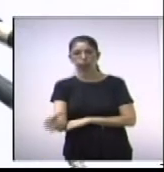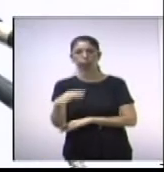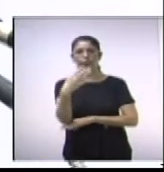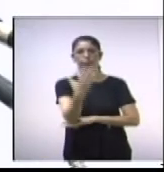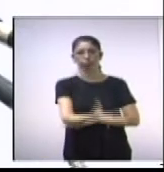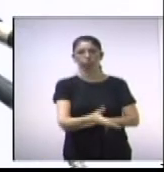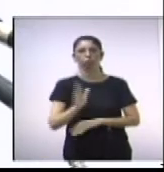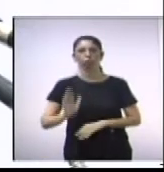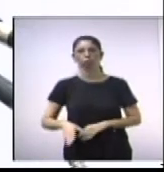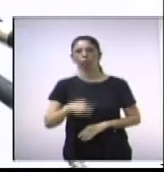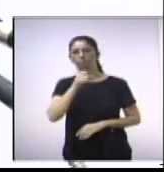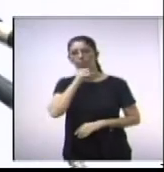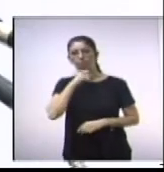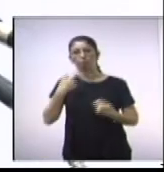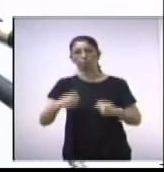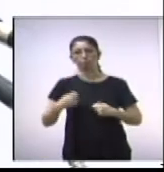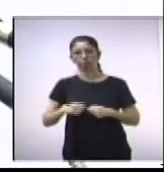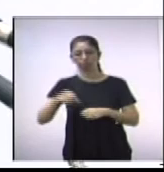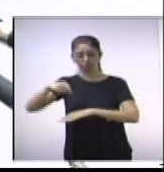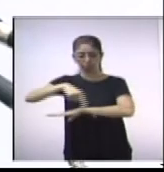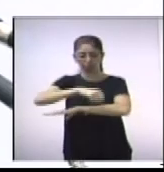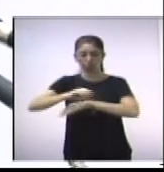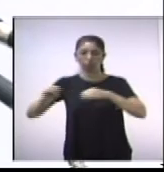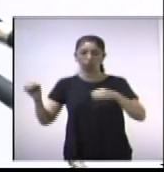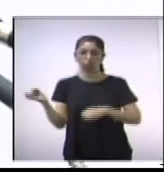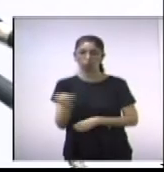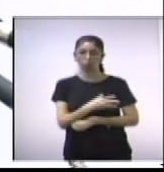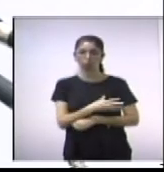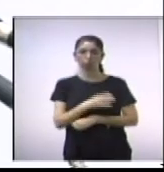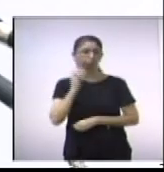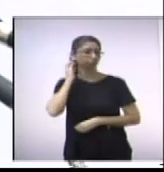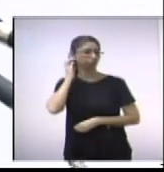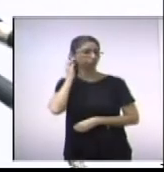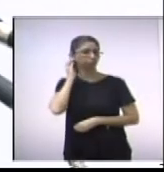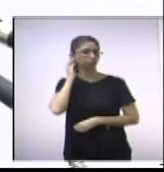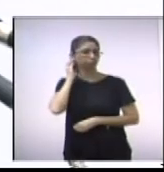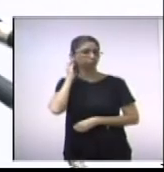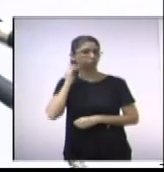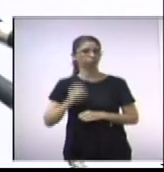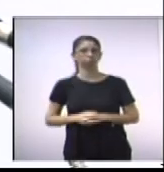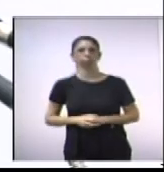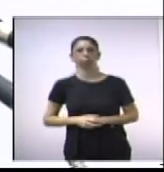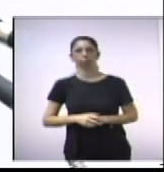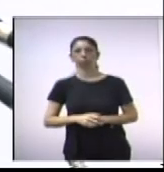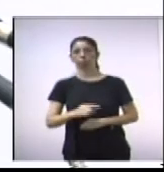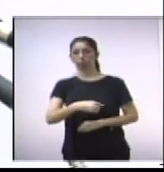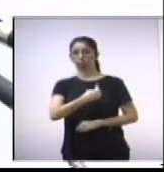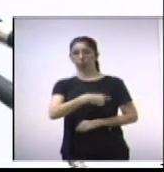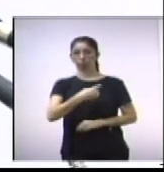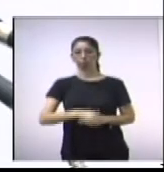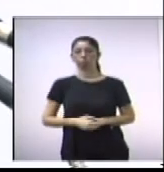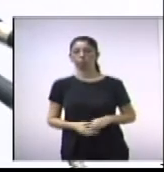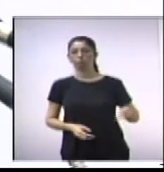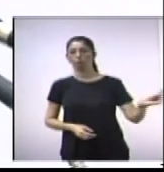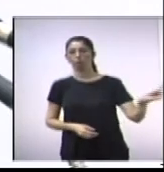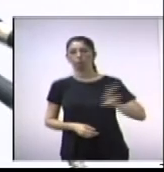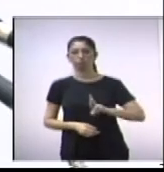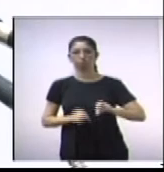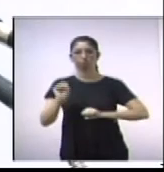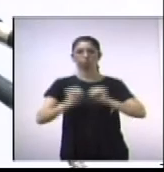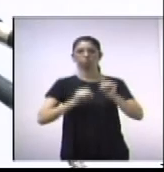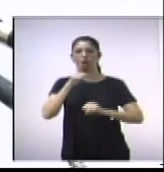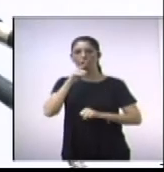o plantio de novas mudas. Número 176 do vereador Dr. João Mota, que requer a CETESB informações sobre o requerimento